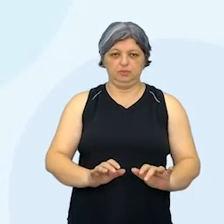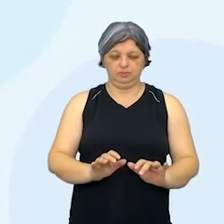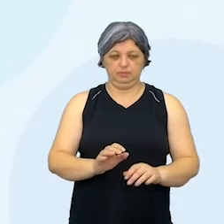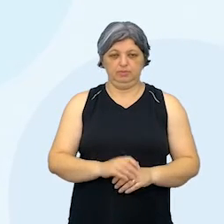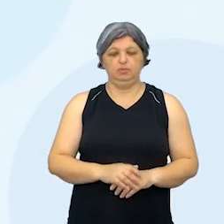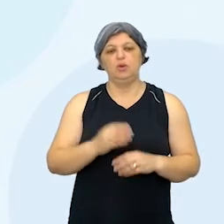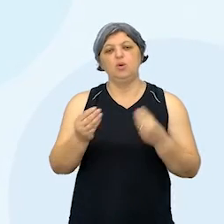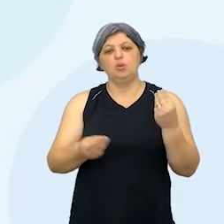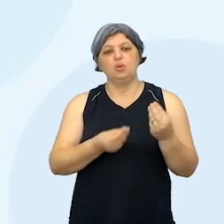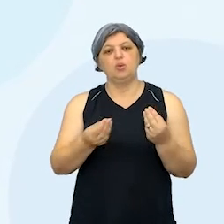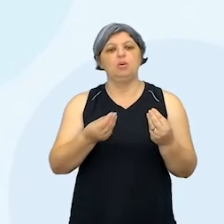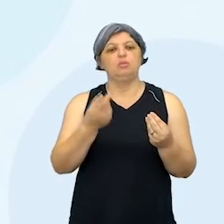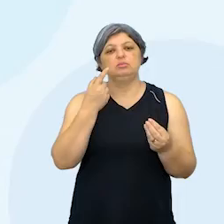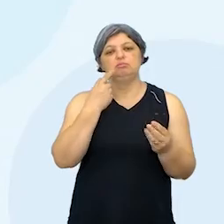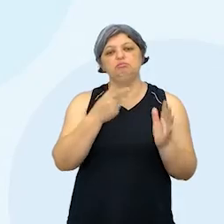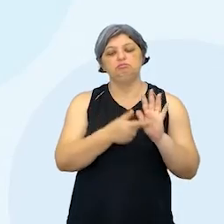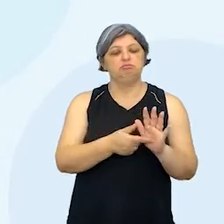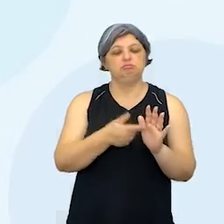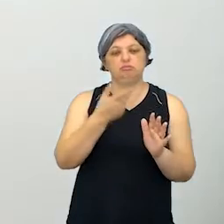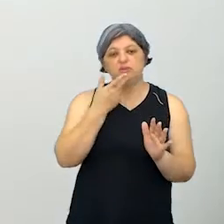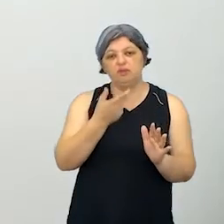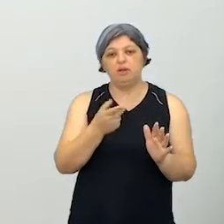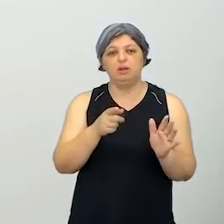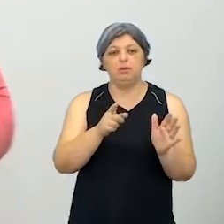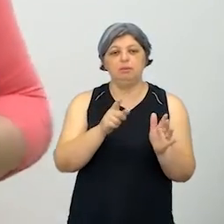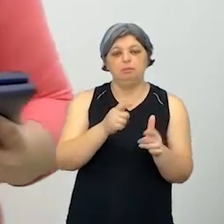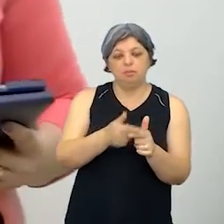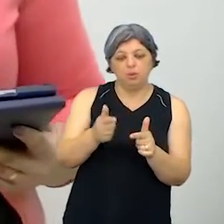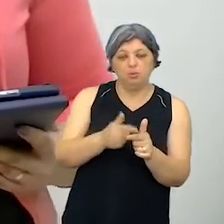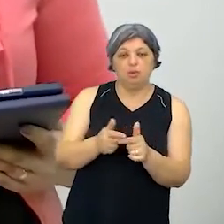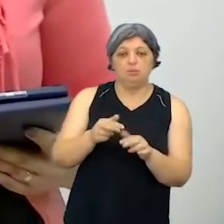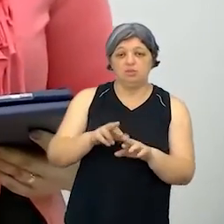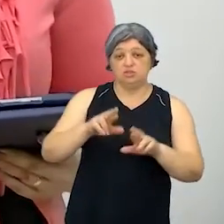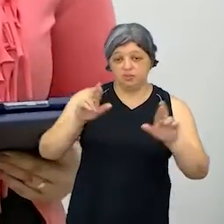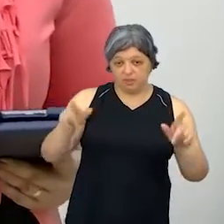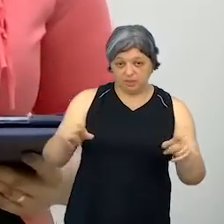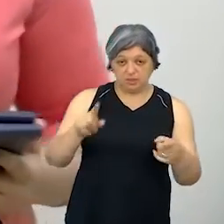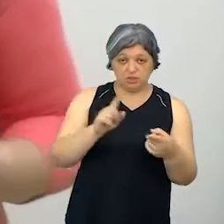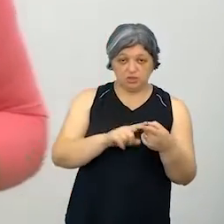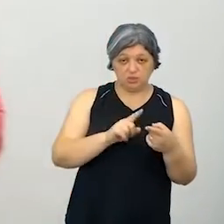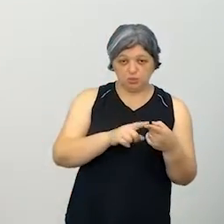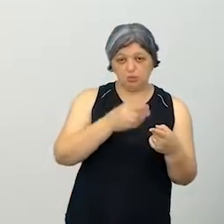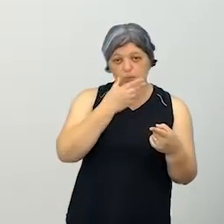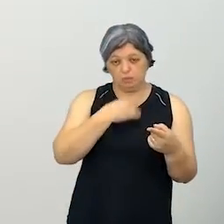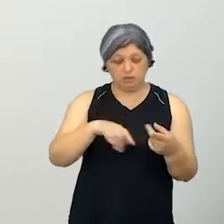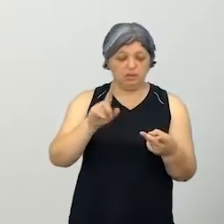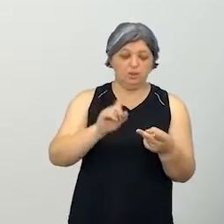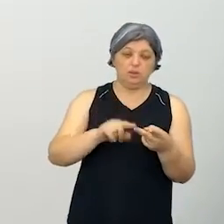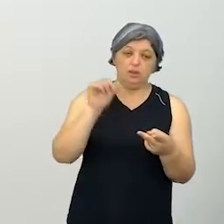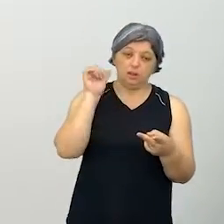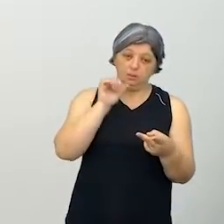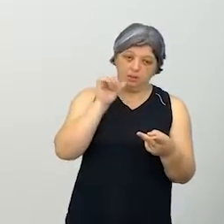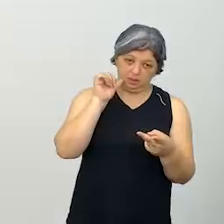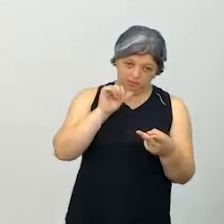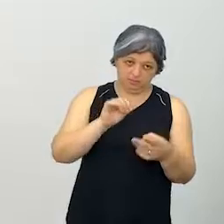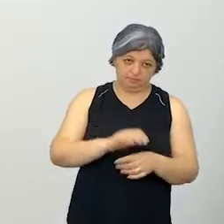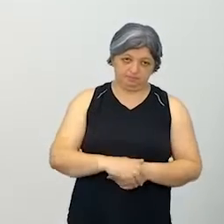você diria esse problema de uma forma diferente da Tina e diferente do